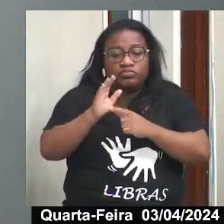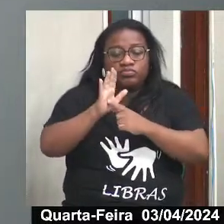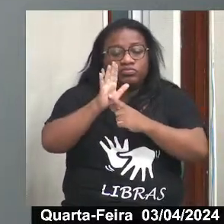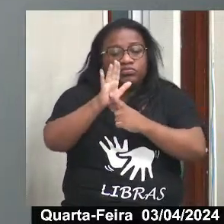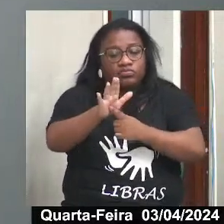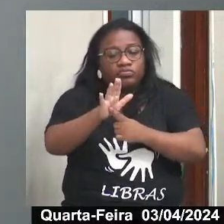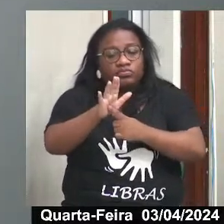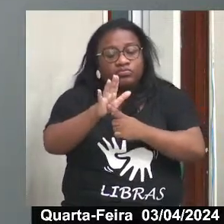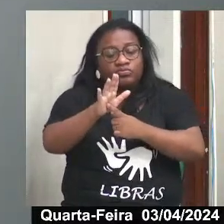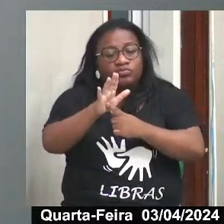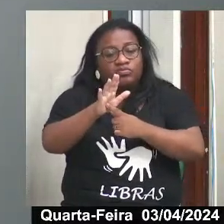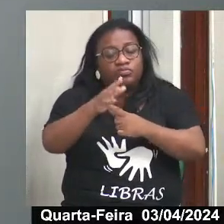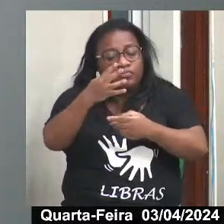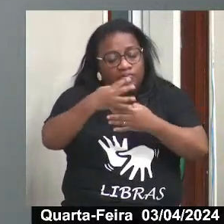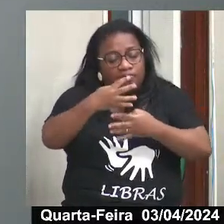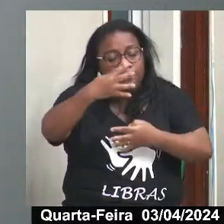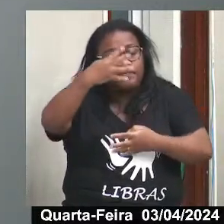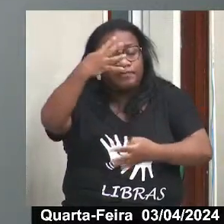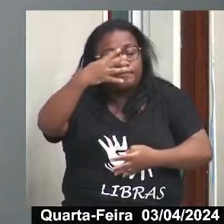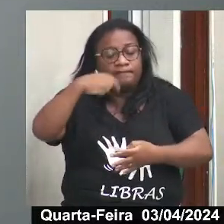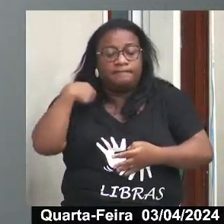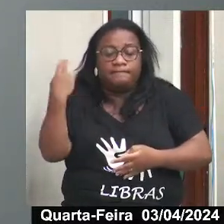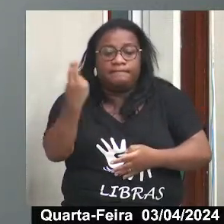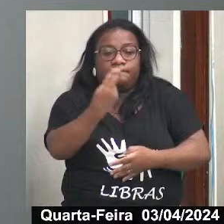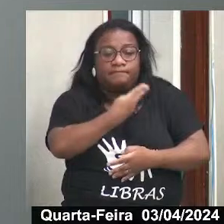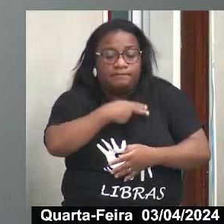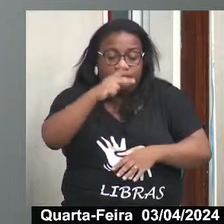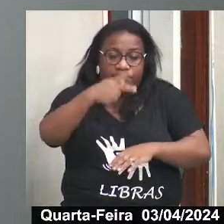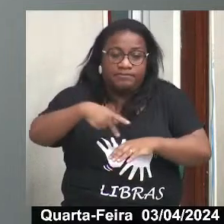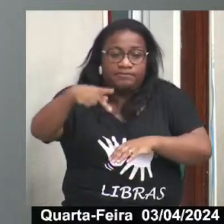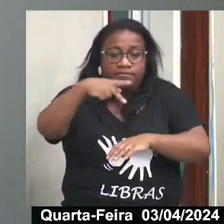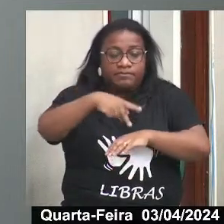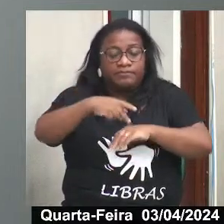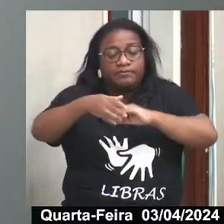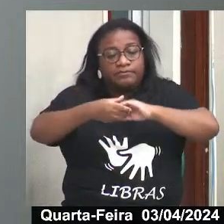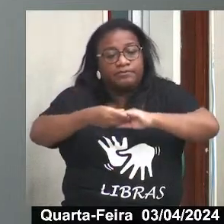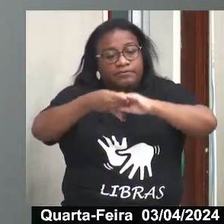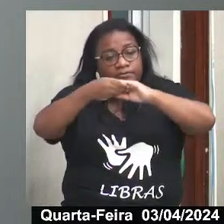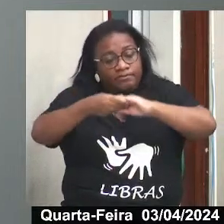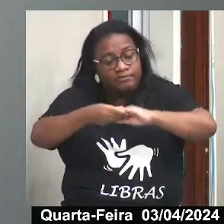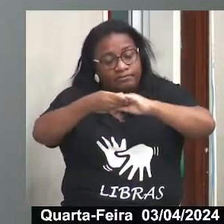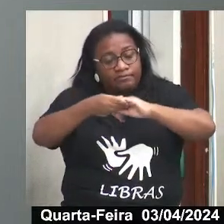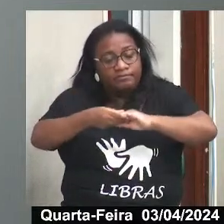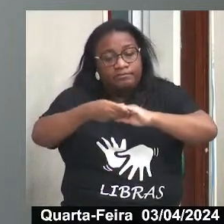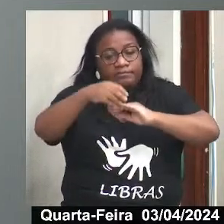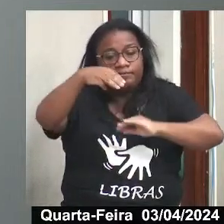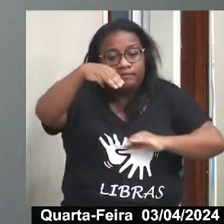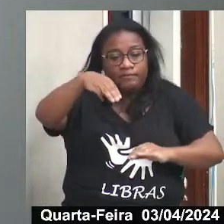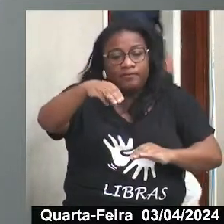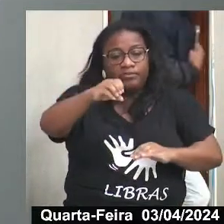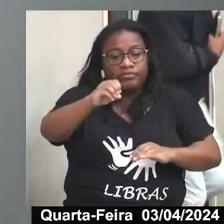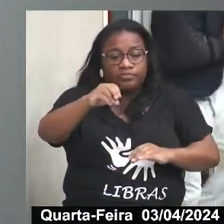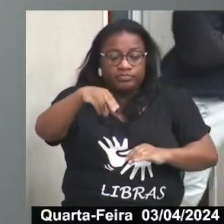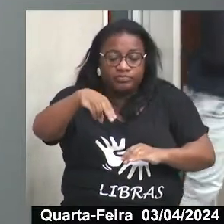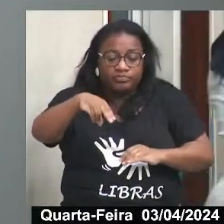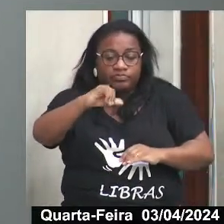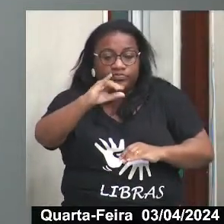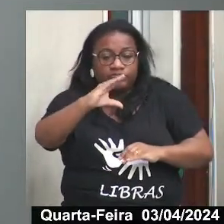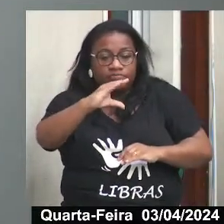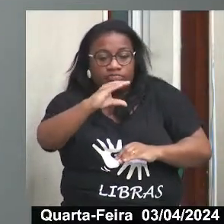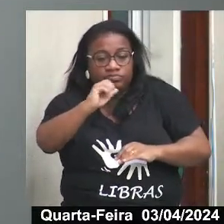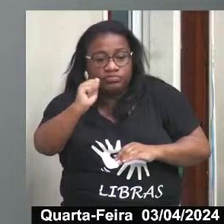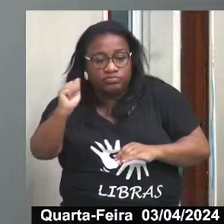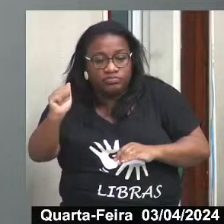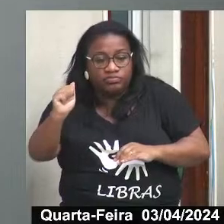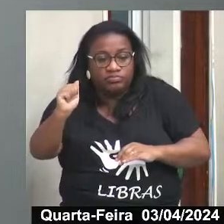muito importantes para o nosso país. Então, quero deixar aqui meus cumprimentos à Mônica, que tem sido a diretora executiva da